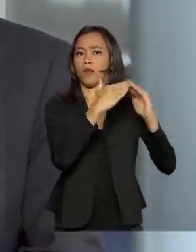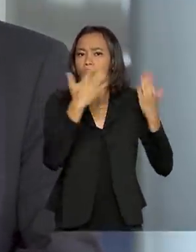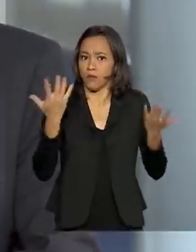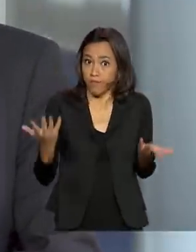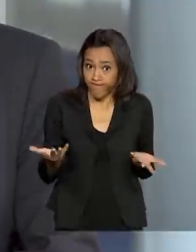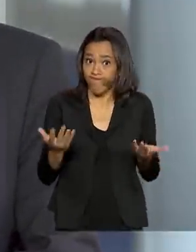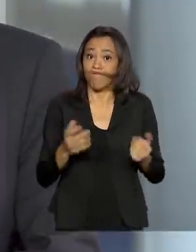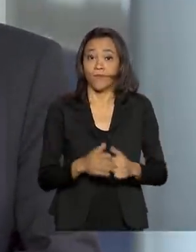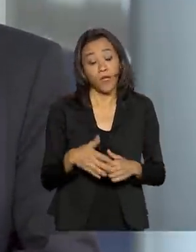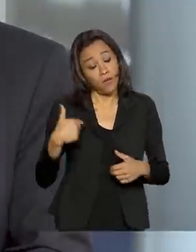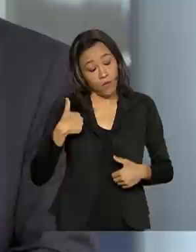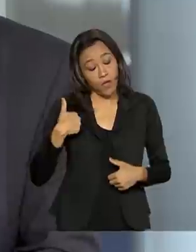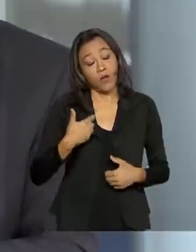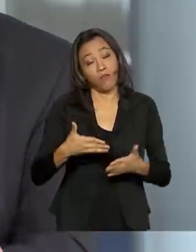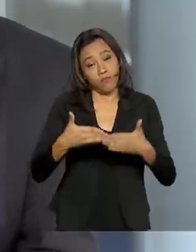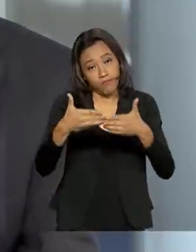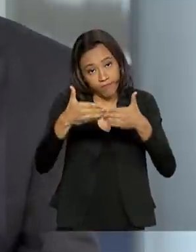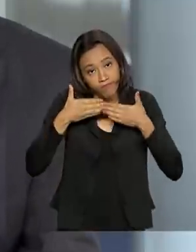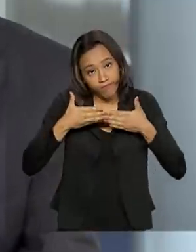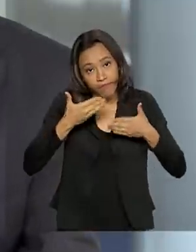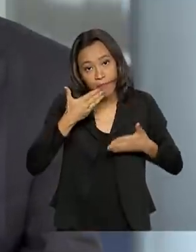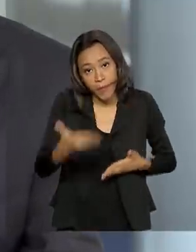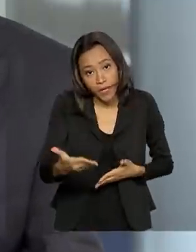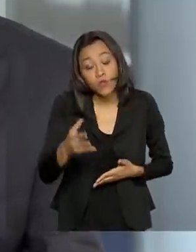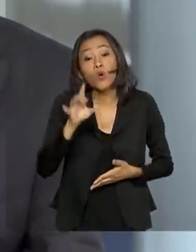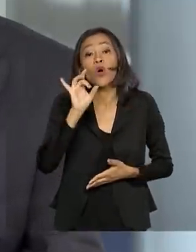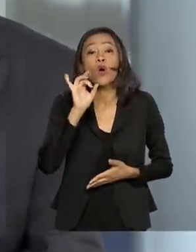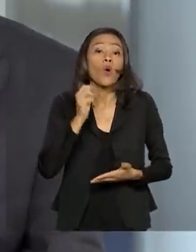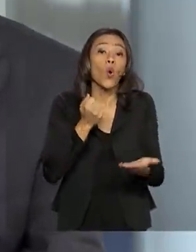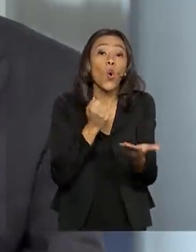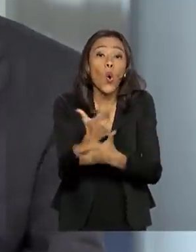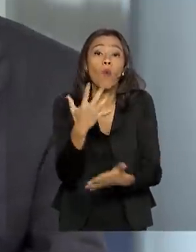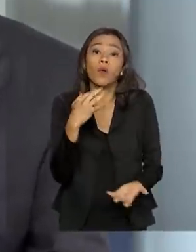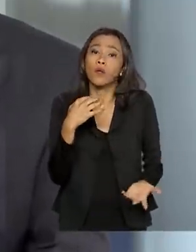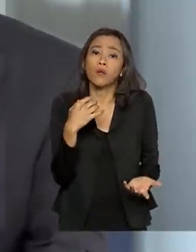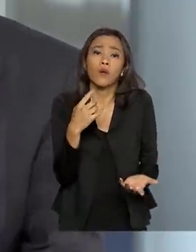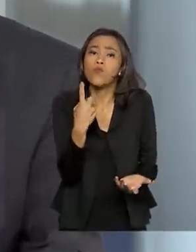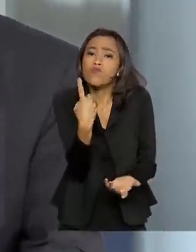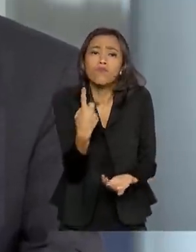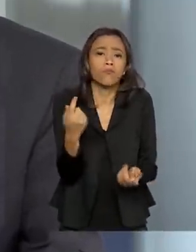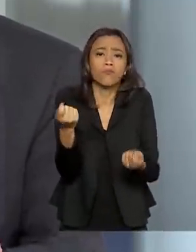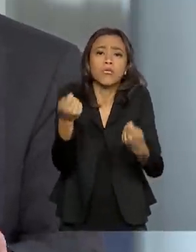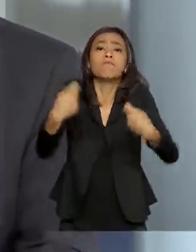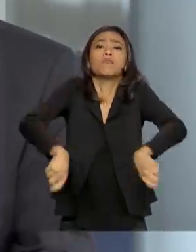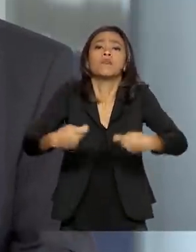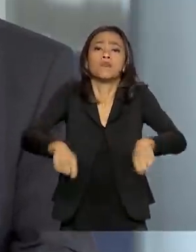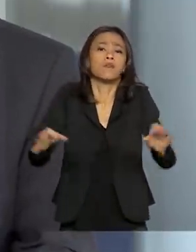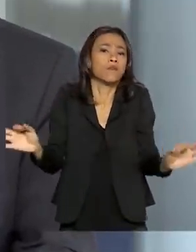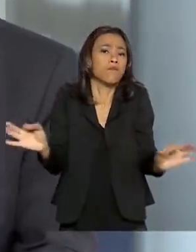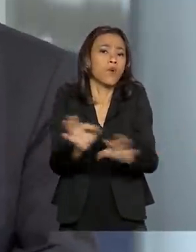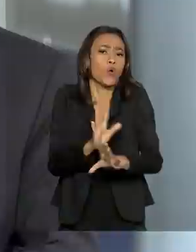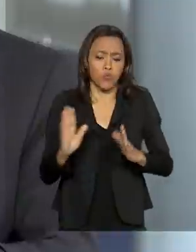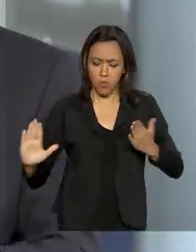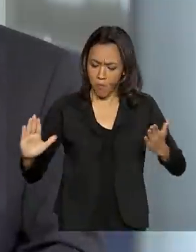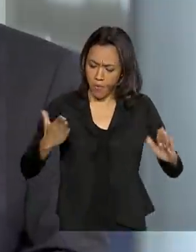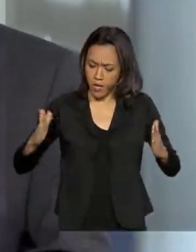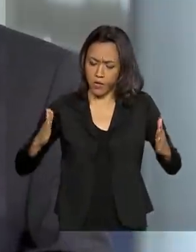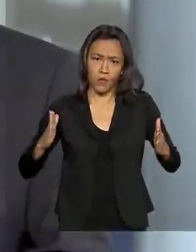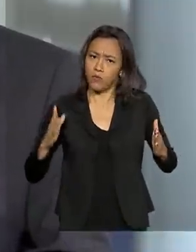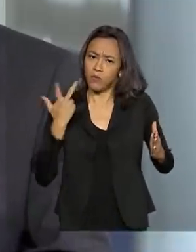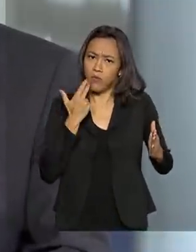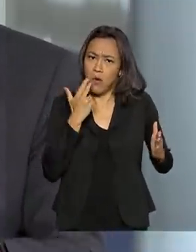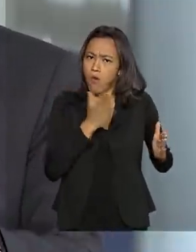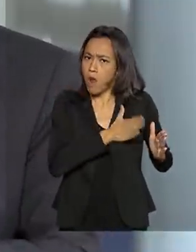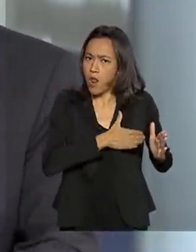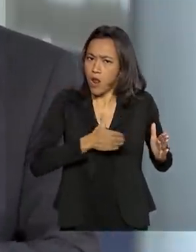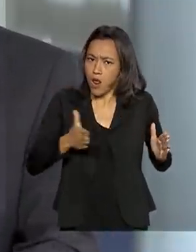fazemos é justamente essa. Compre apenas aquilo que necessita para um período que já está acostumado, porque nós